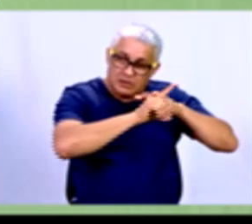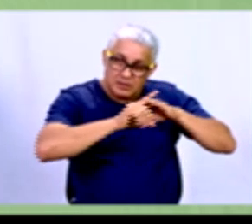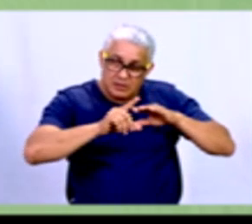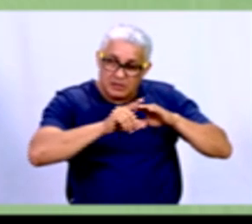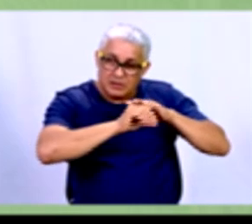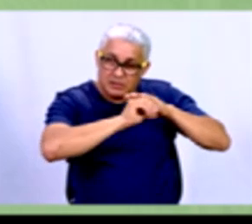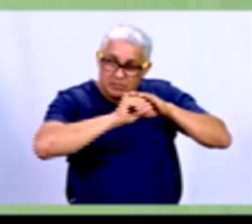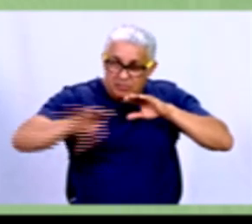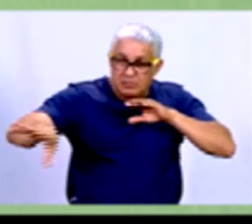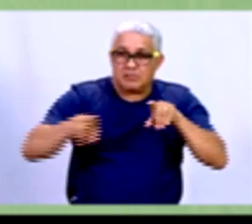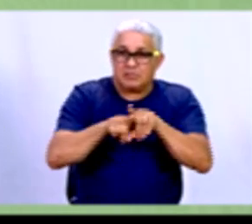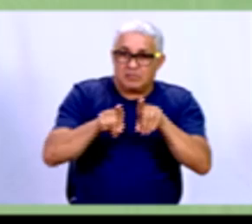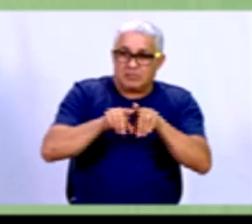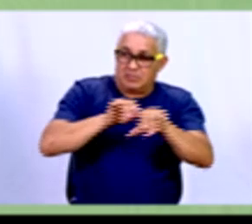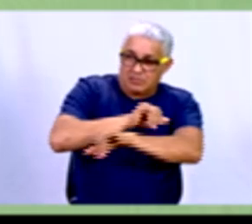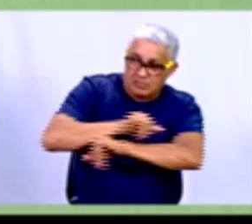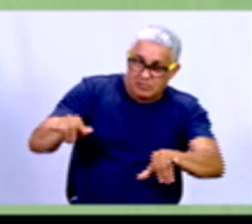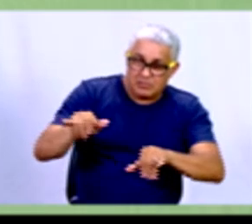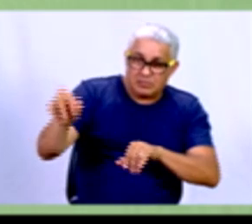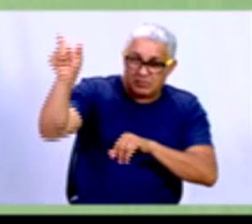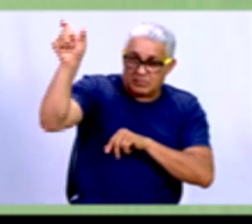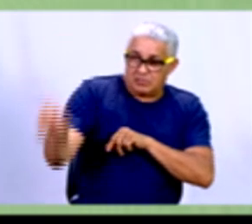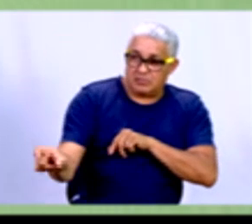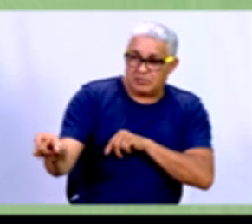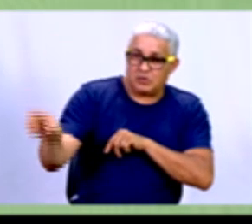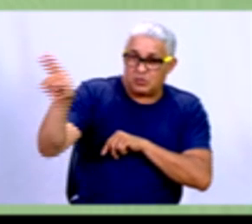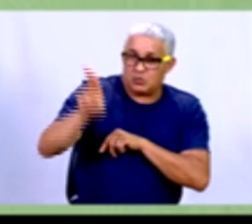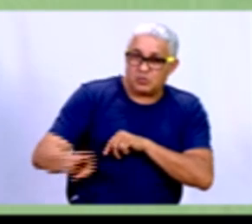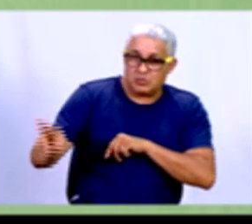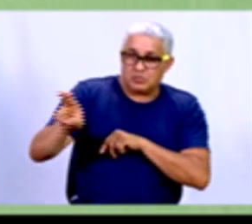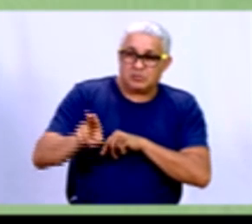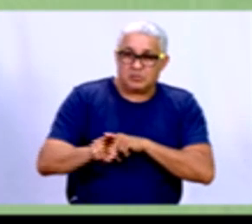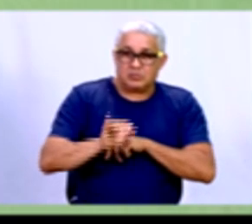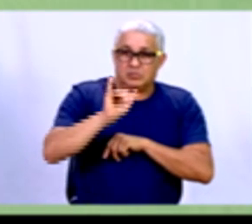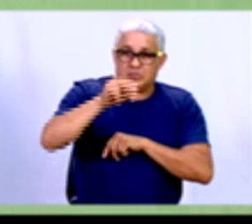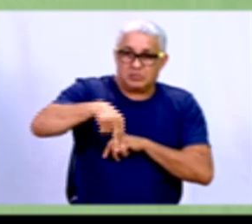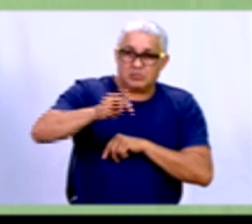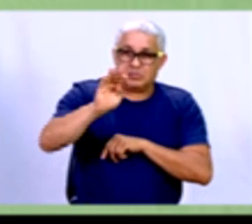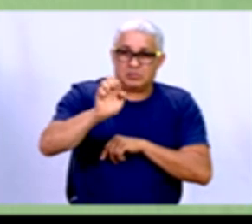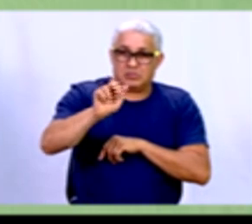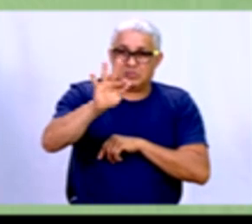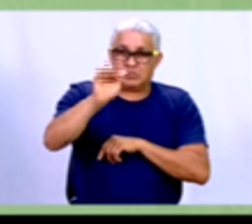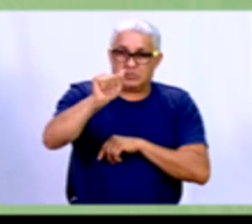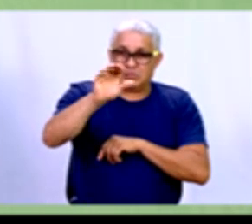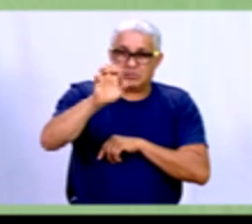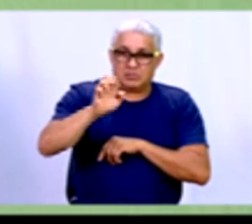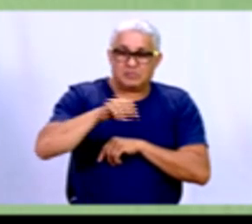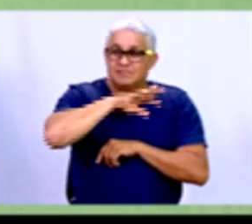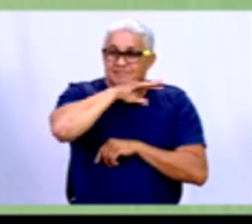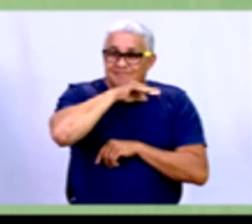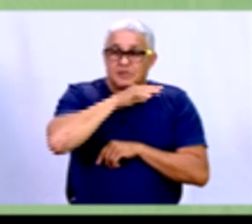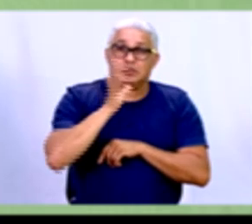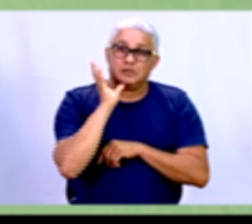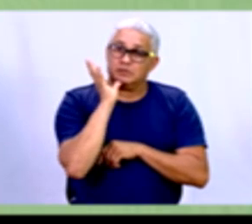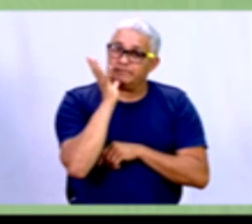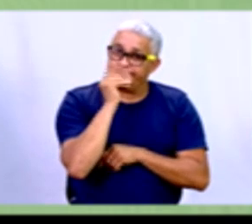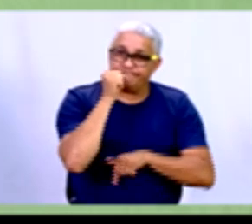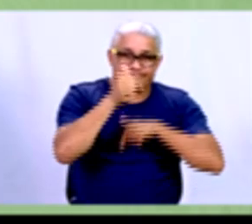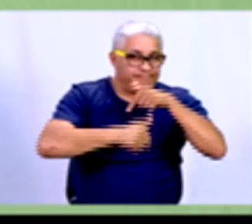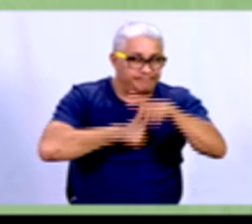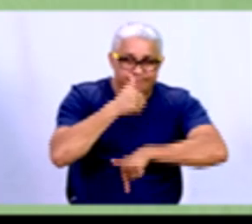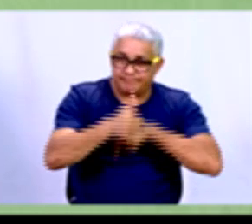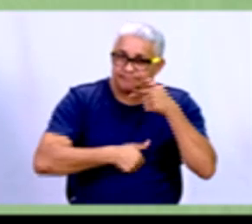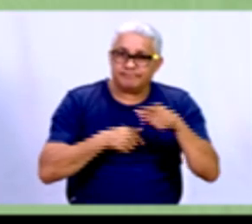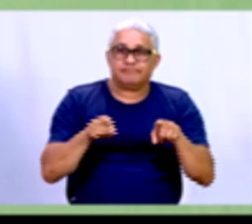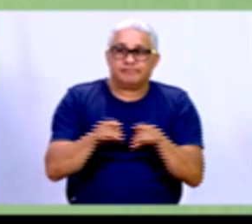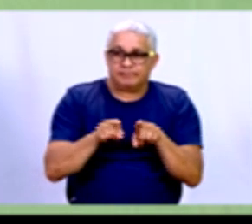seja fácil para o usuário. A interface ruim, ela faz com que o trabalho demore a ser realizado, que os